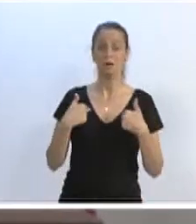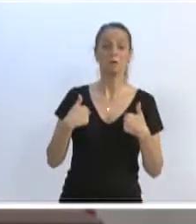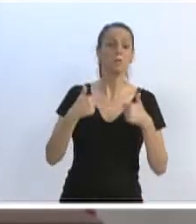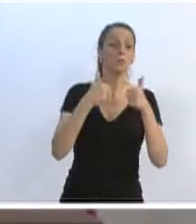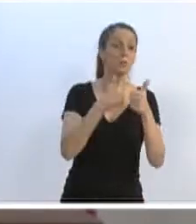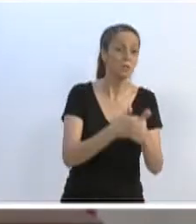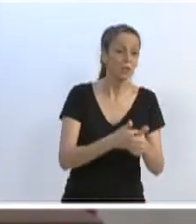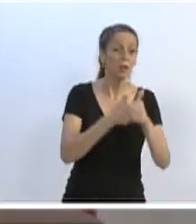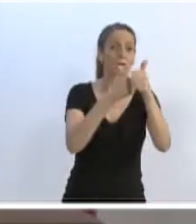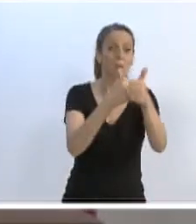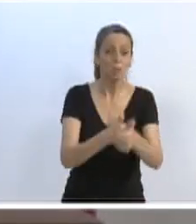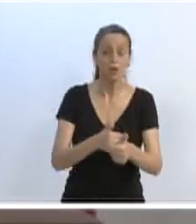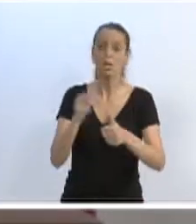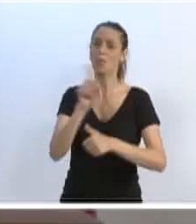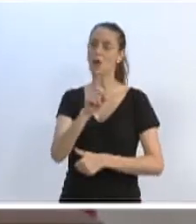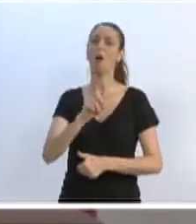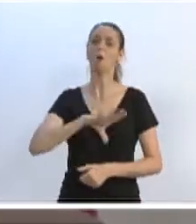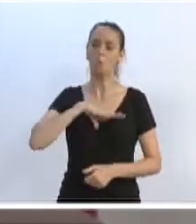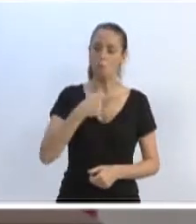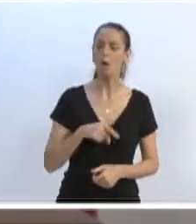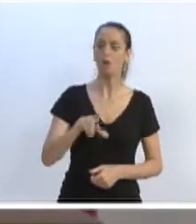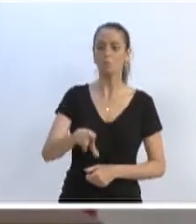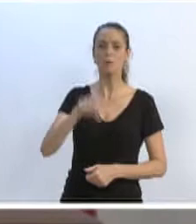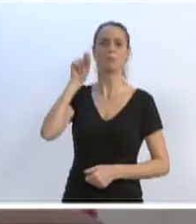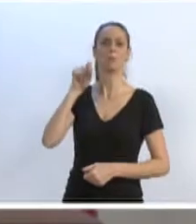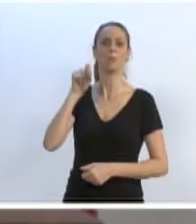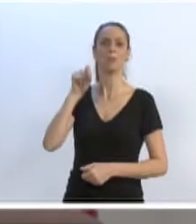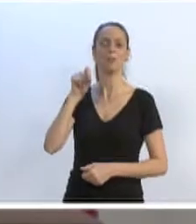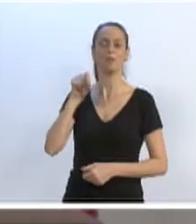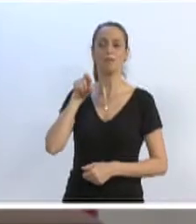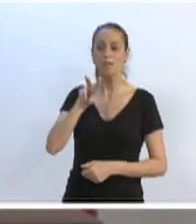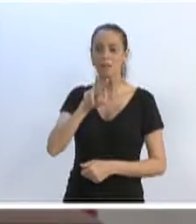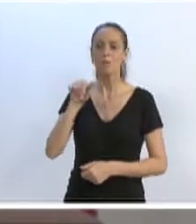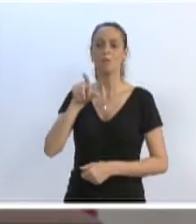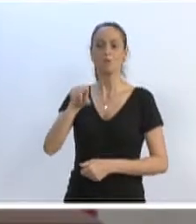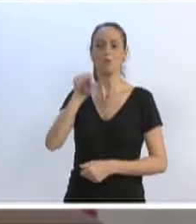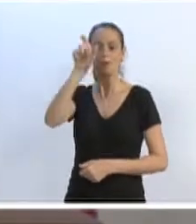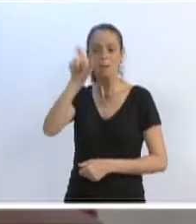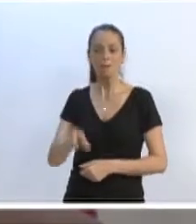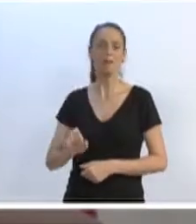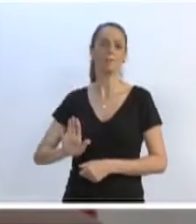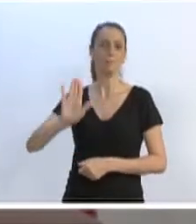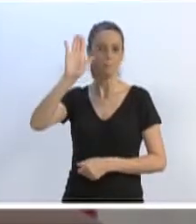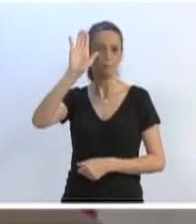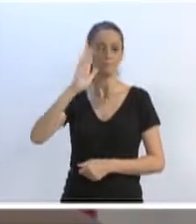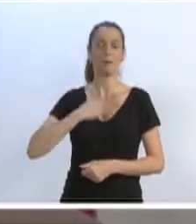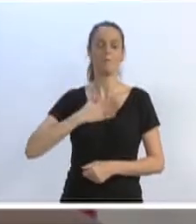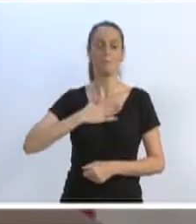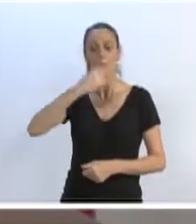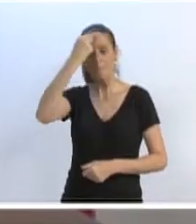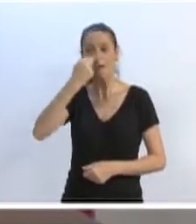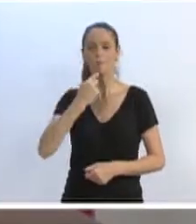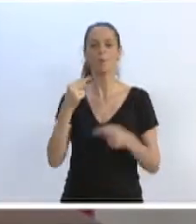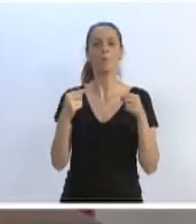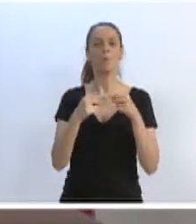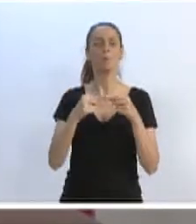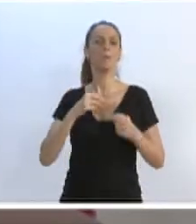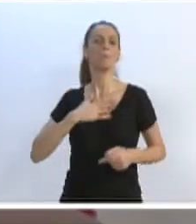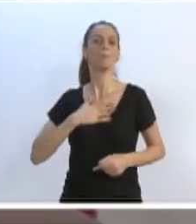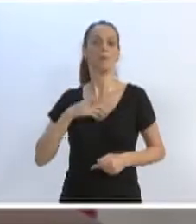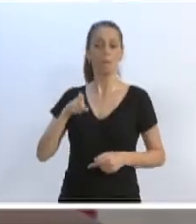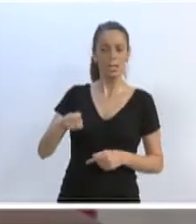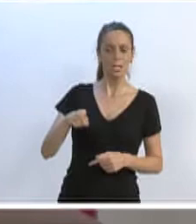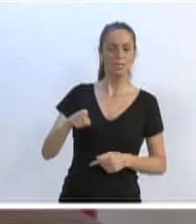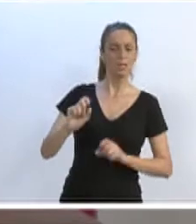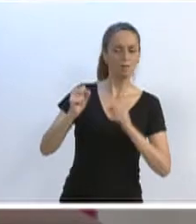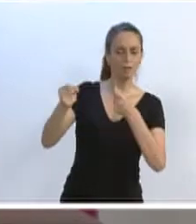a minha decisão é essa, eu vou votar nesse. Essa é a minha conduta, este é o meu candidato, este é o meu perfil, esta é a posição